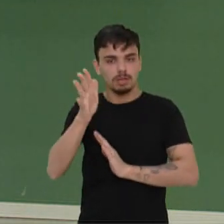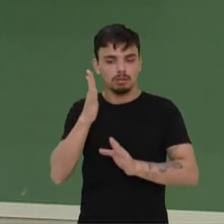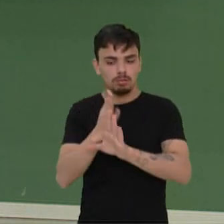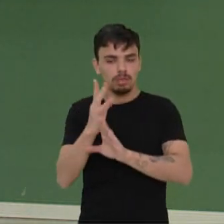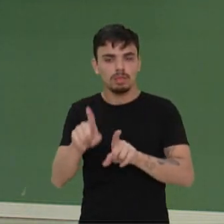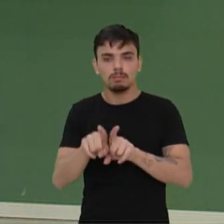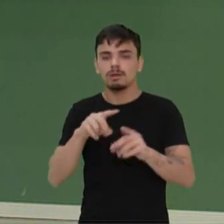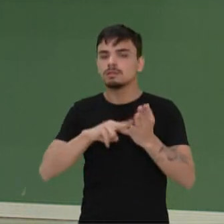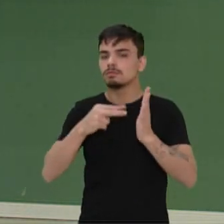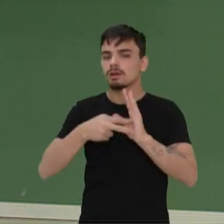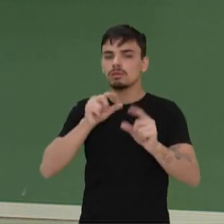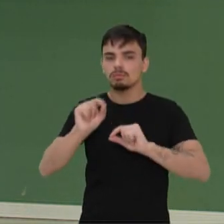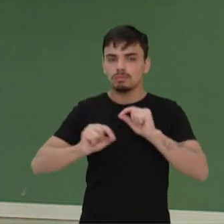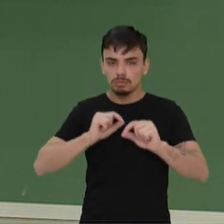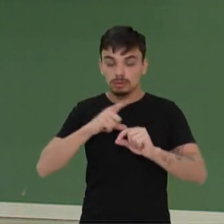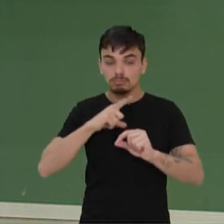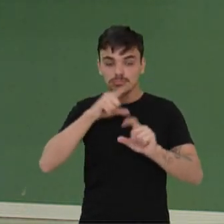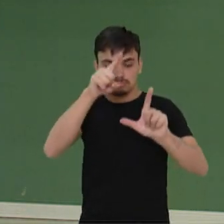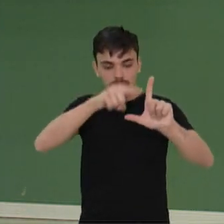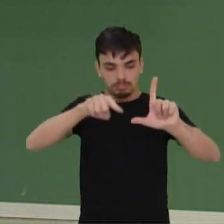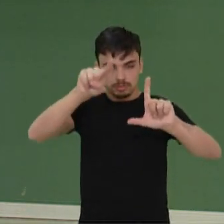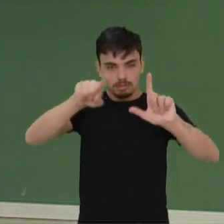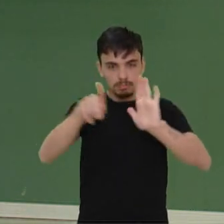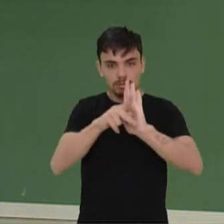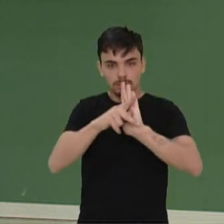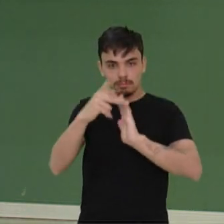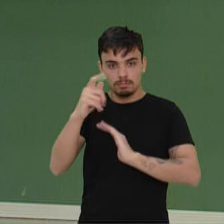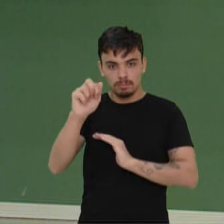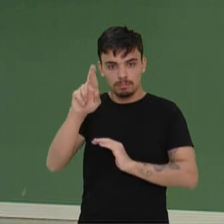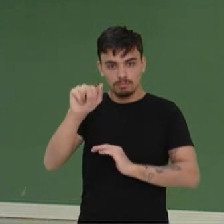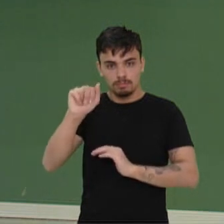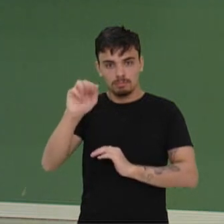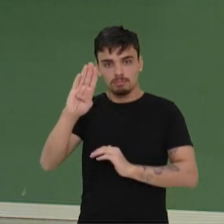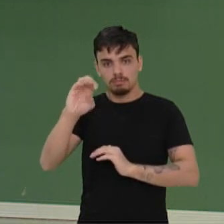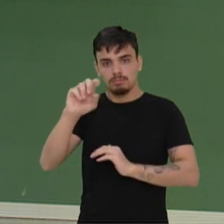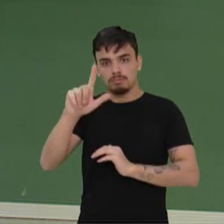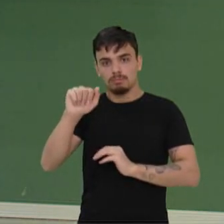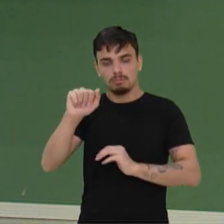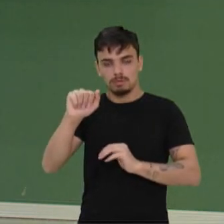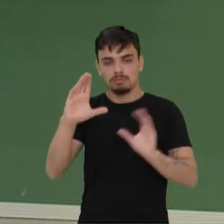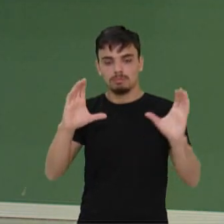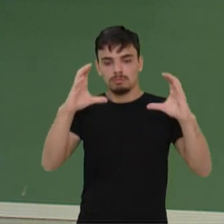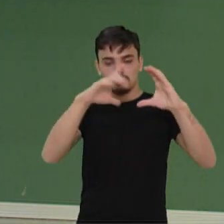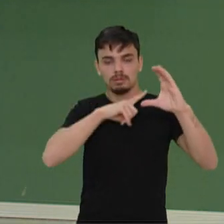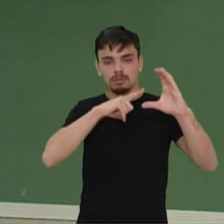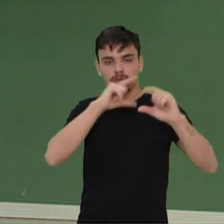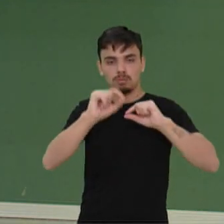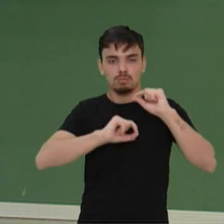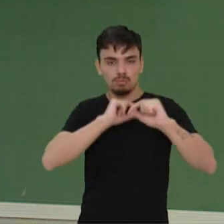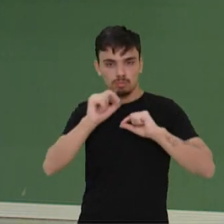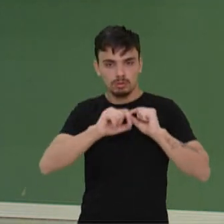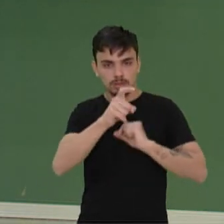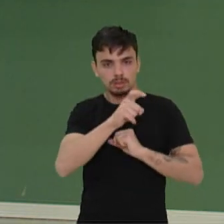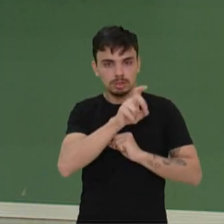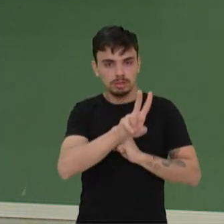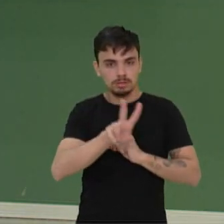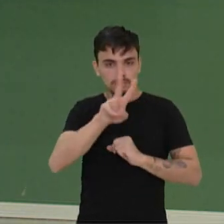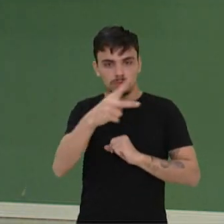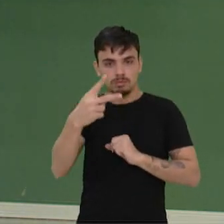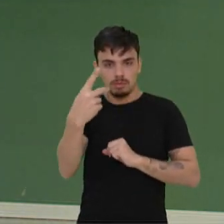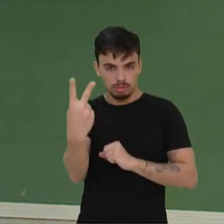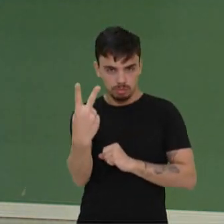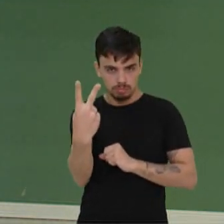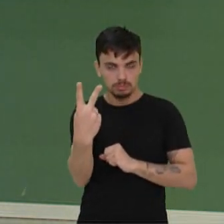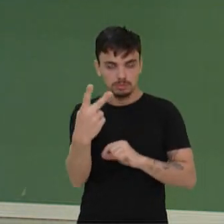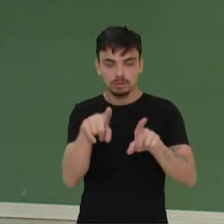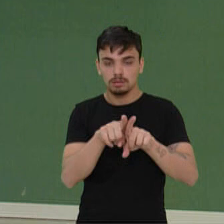que isso significa? Que o vértice da parábola dessa função aqui tem coordenada aqui xv igual a 2,